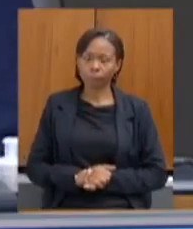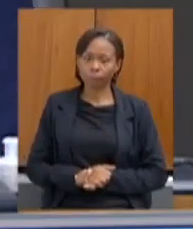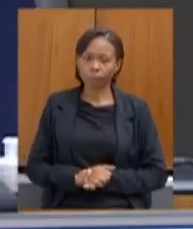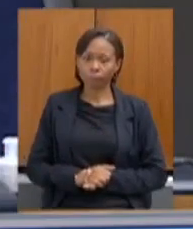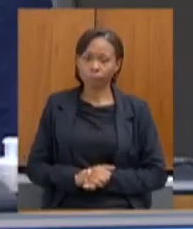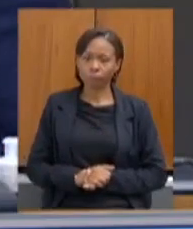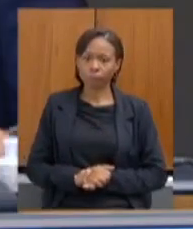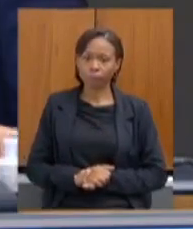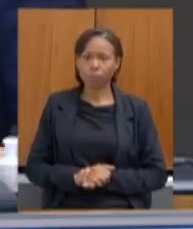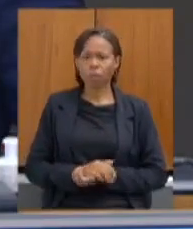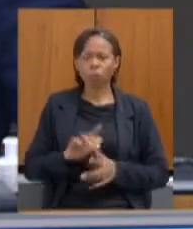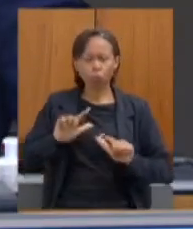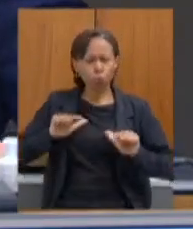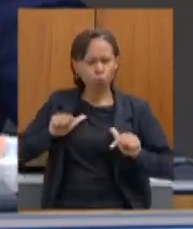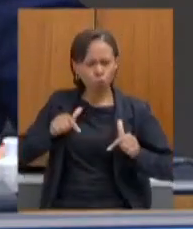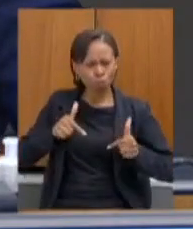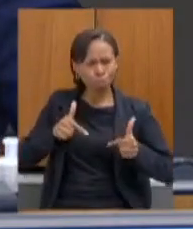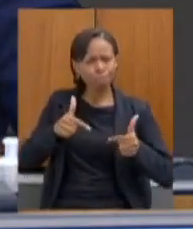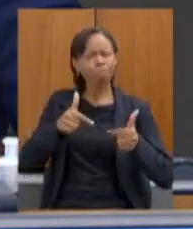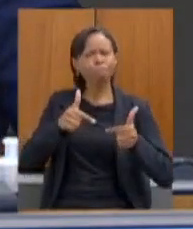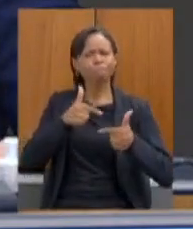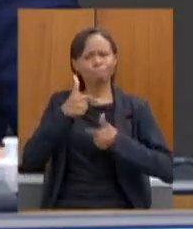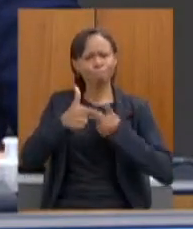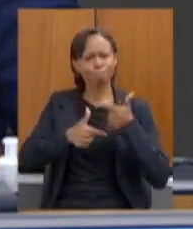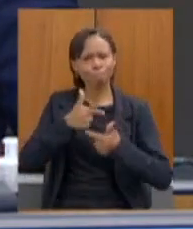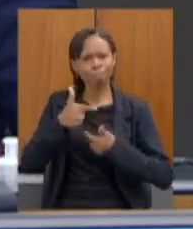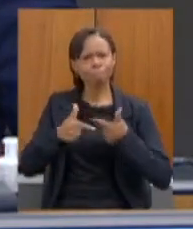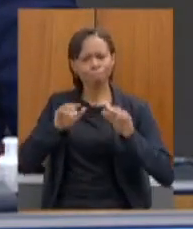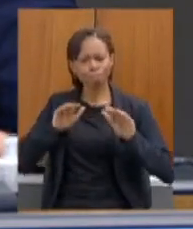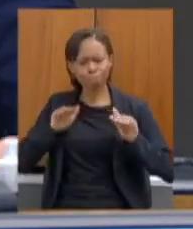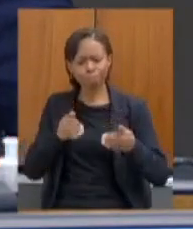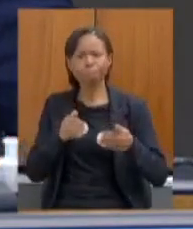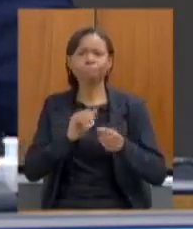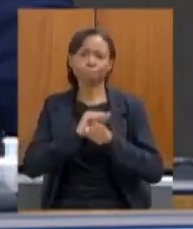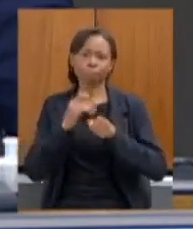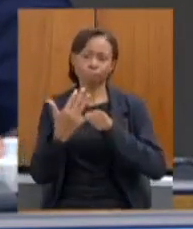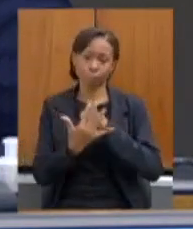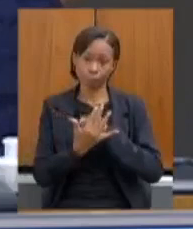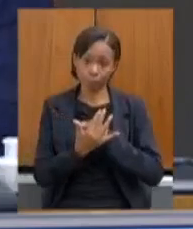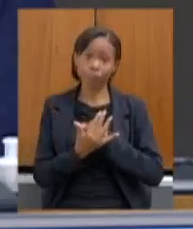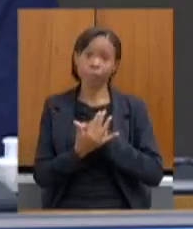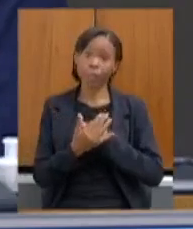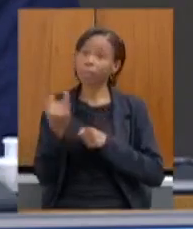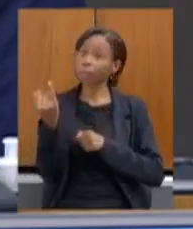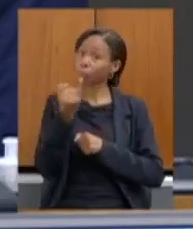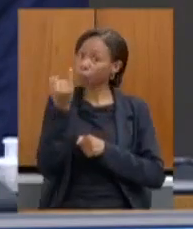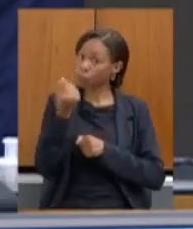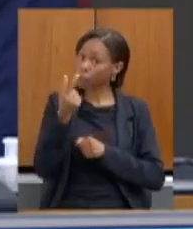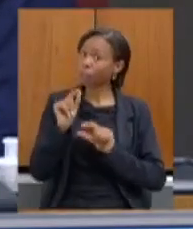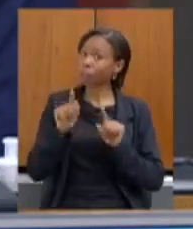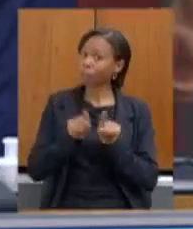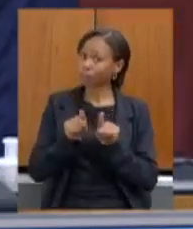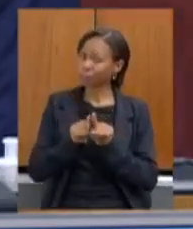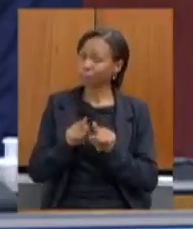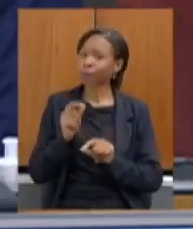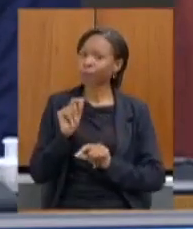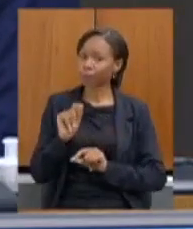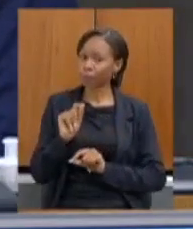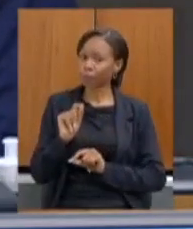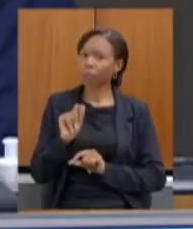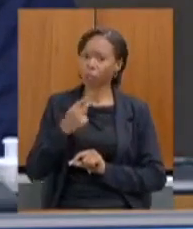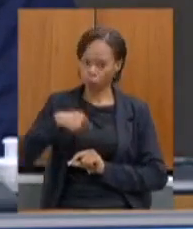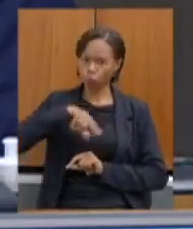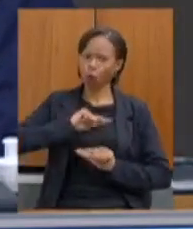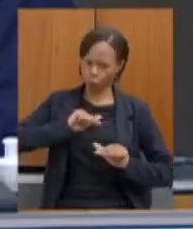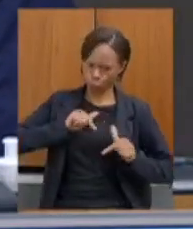Todo esse esforço em relação ao Covid-19, e aqui é importante ressaltar que, independente do nosso